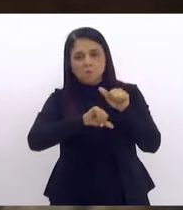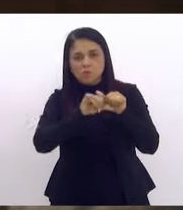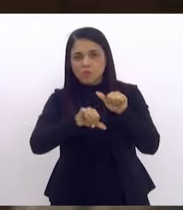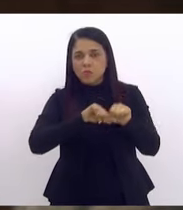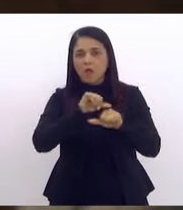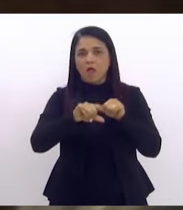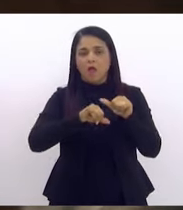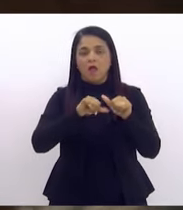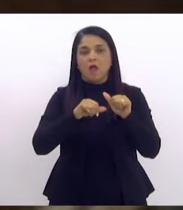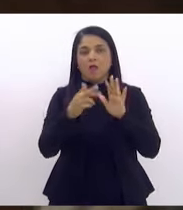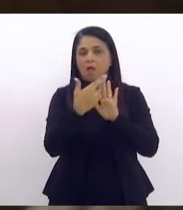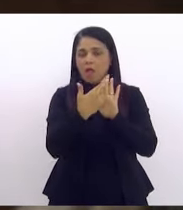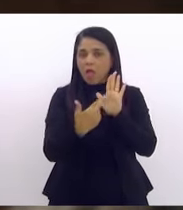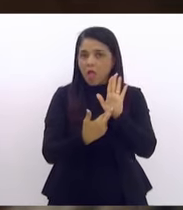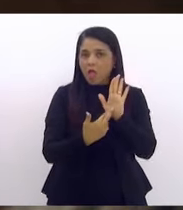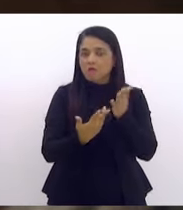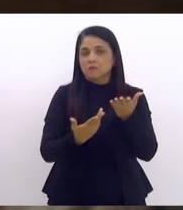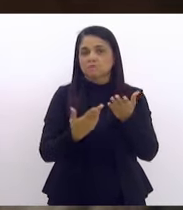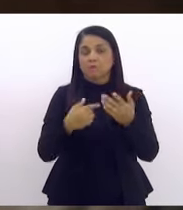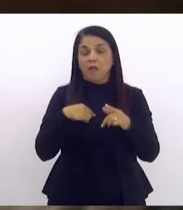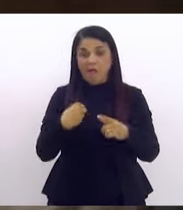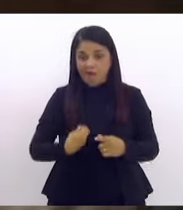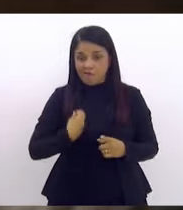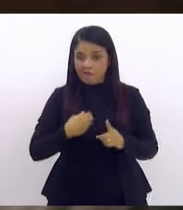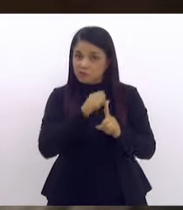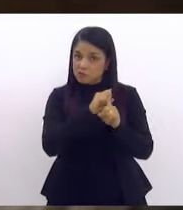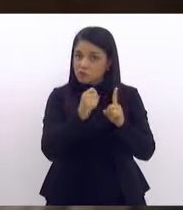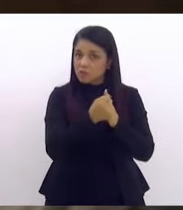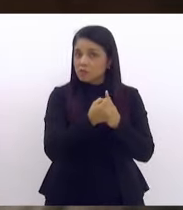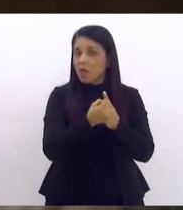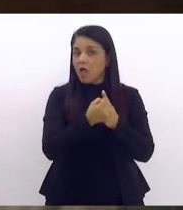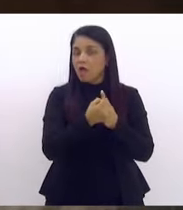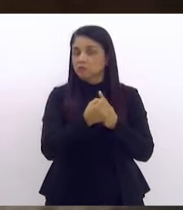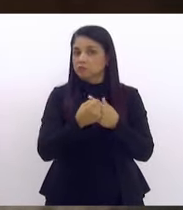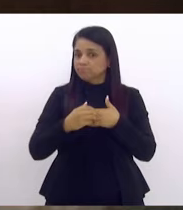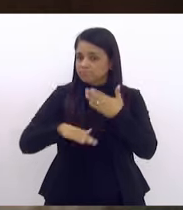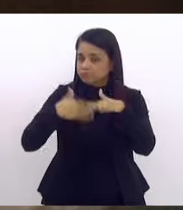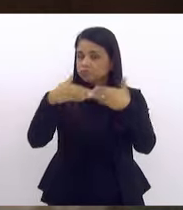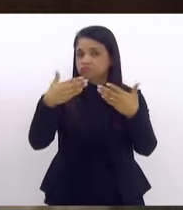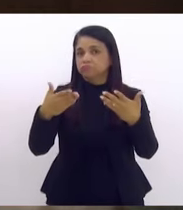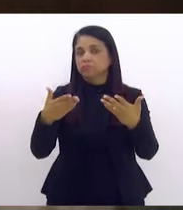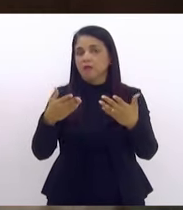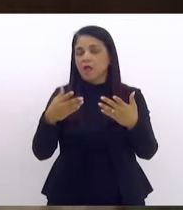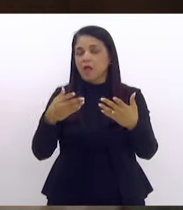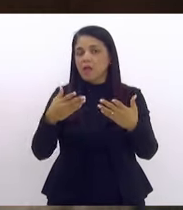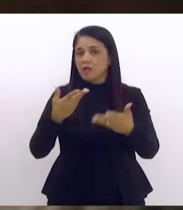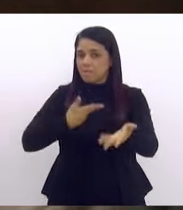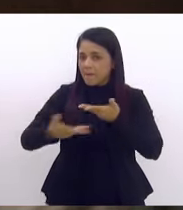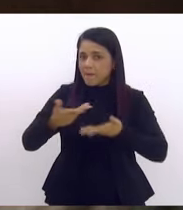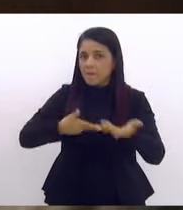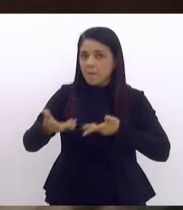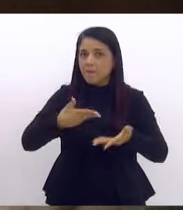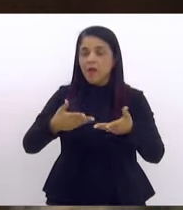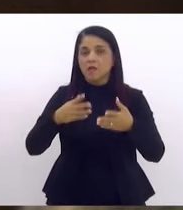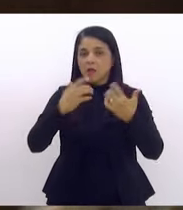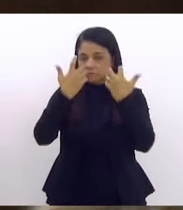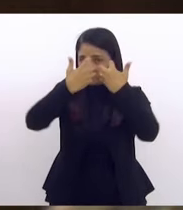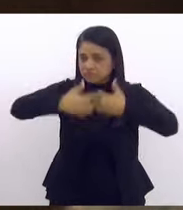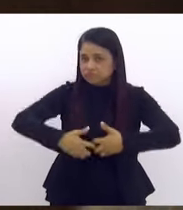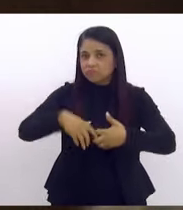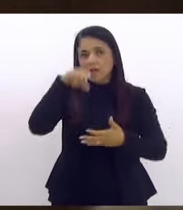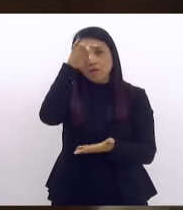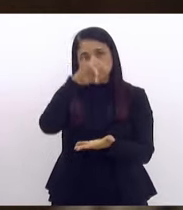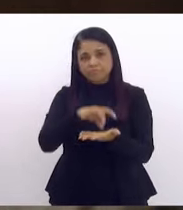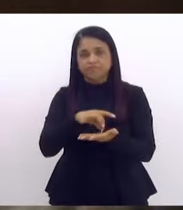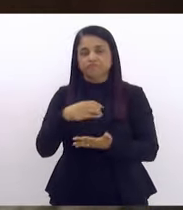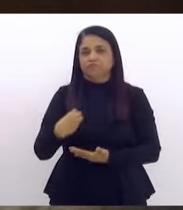estão vigindo, porque a vida em sociedade é moderna, a vida em sociedade é dinâmica e ela se adapta à realidade. O que a